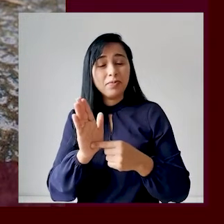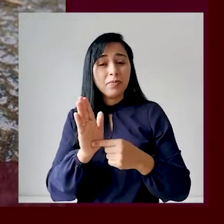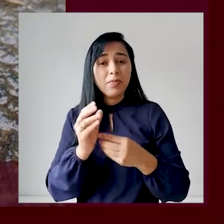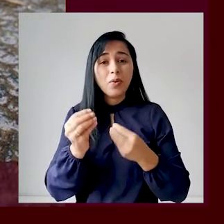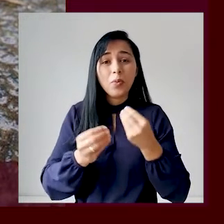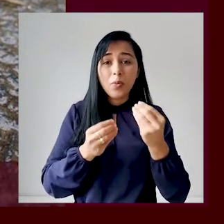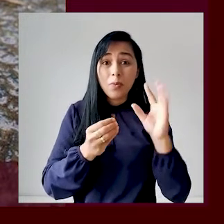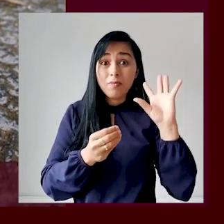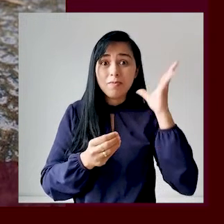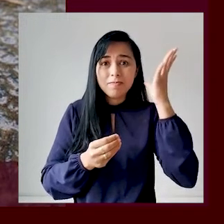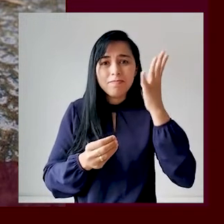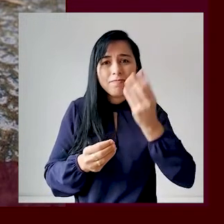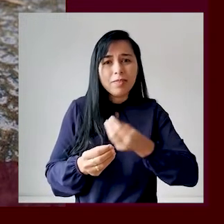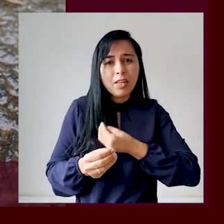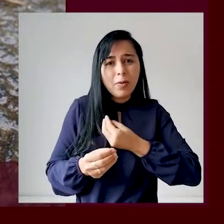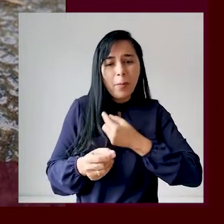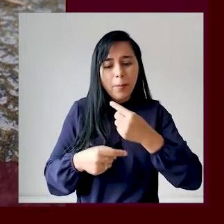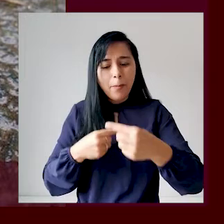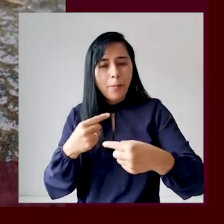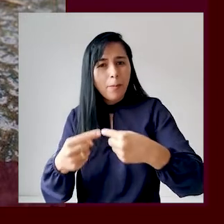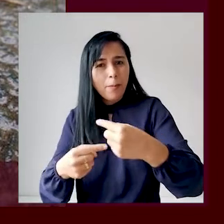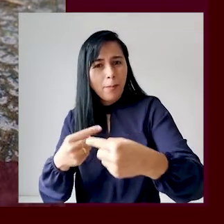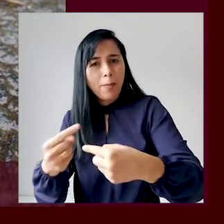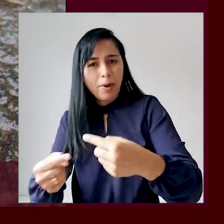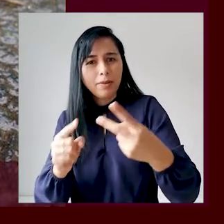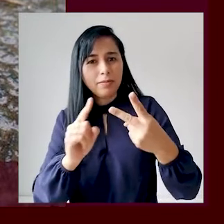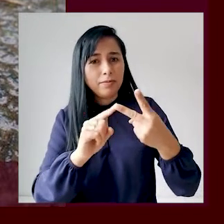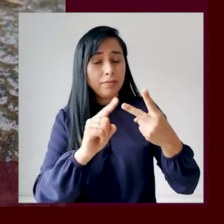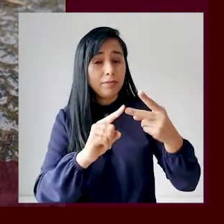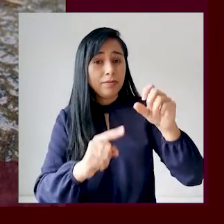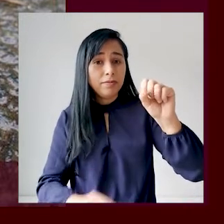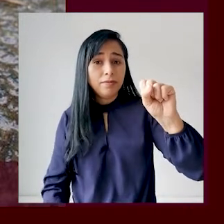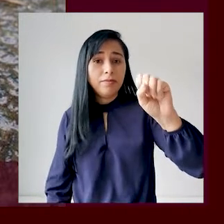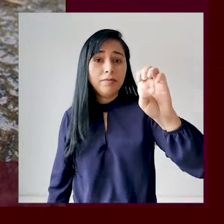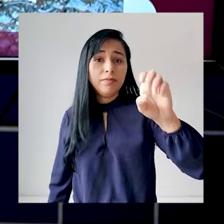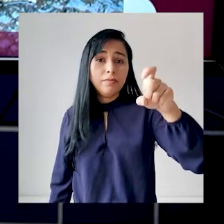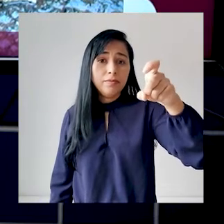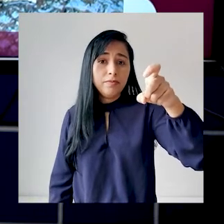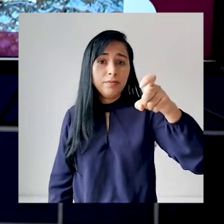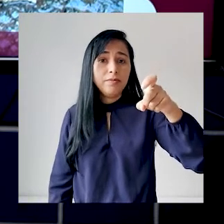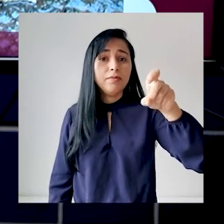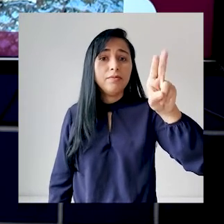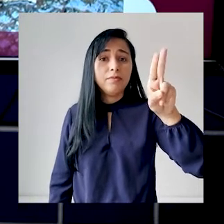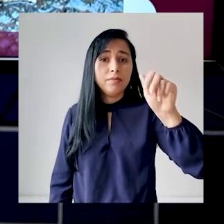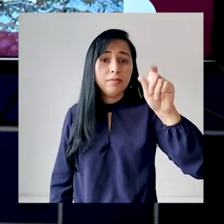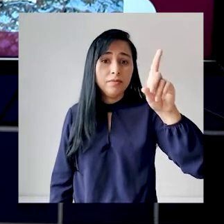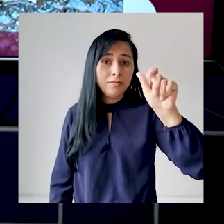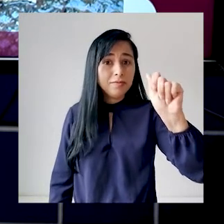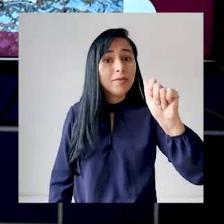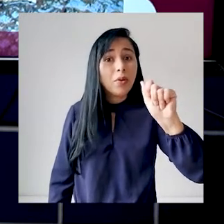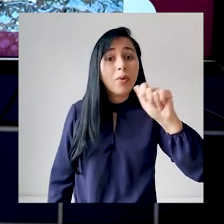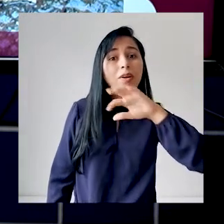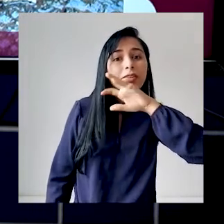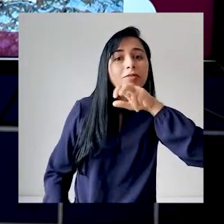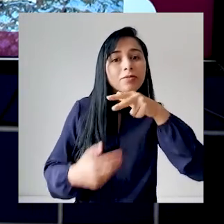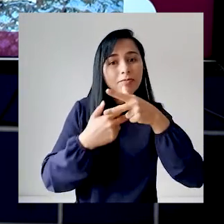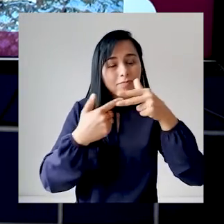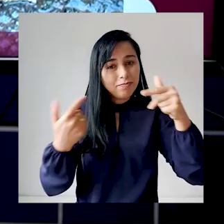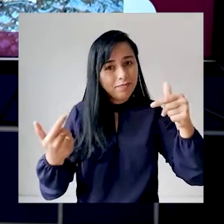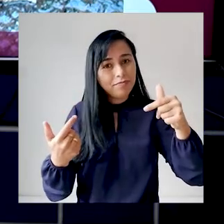animais. Nesse tipo de reprodução, nós sempre teremos a formação dos gametas,